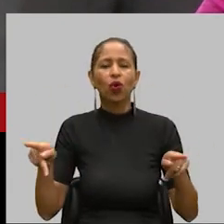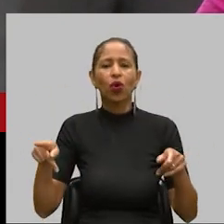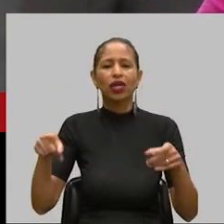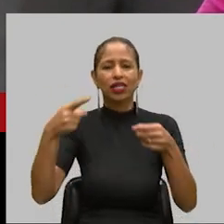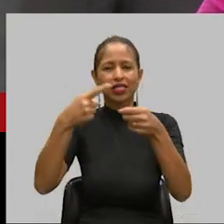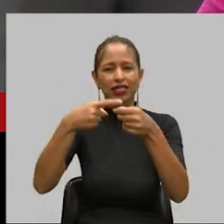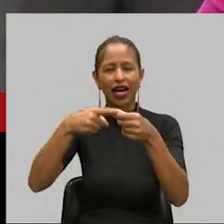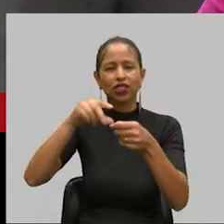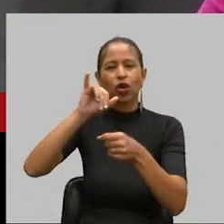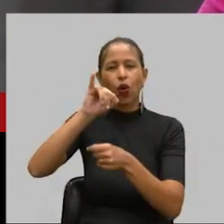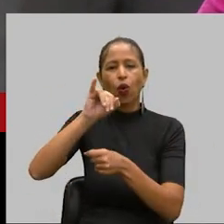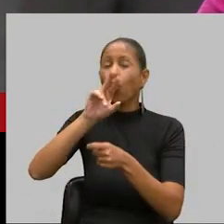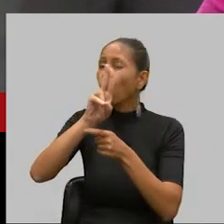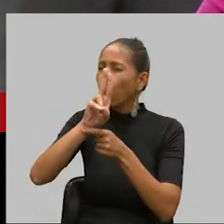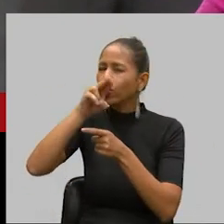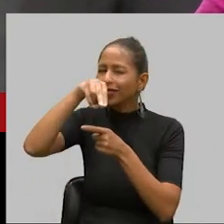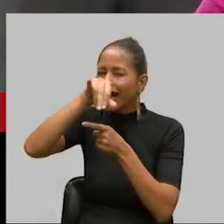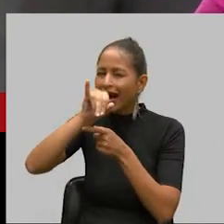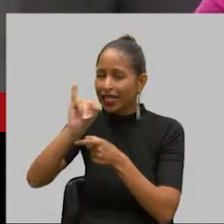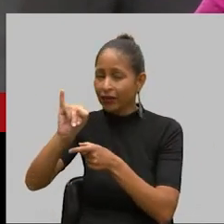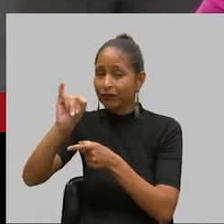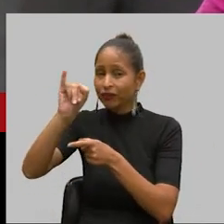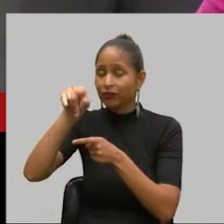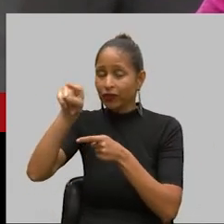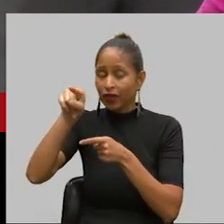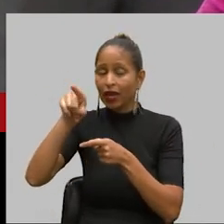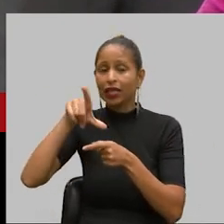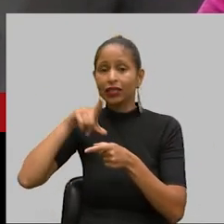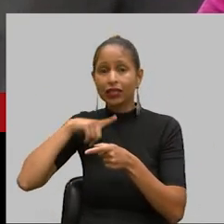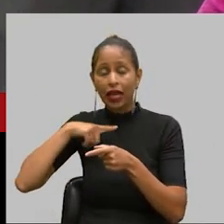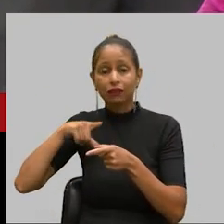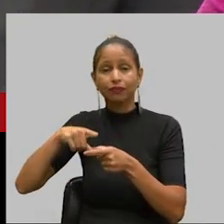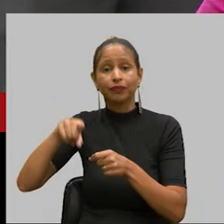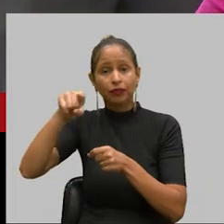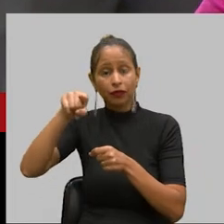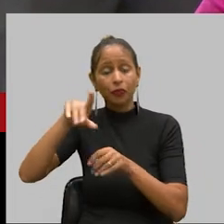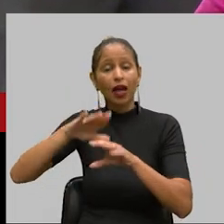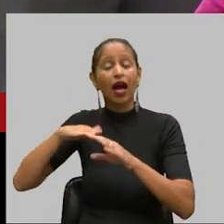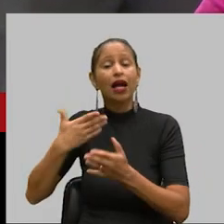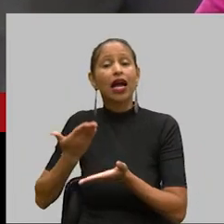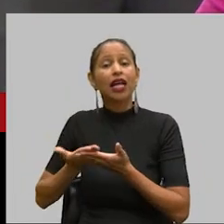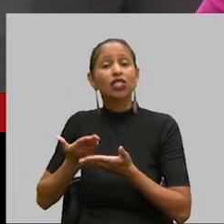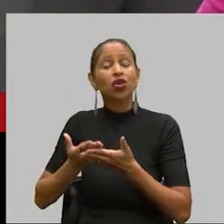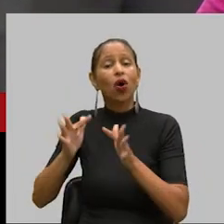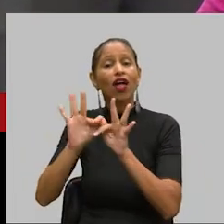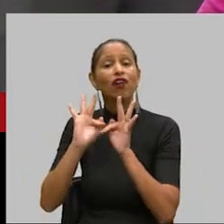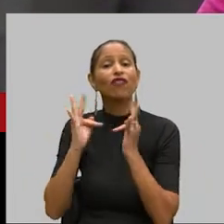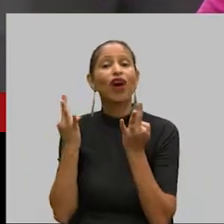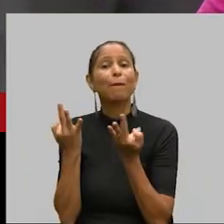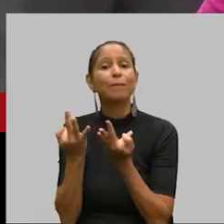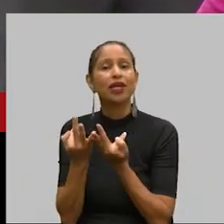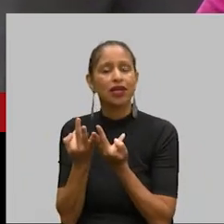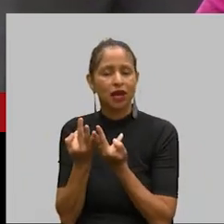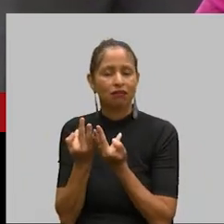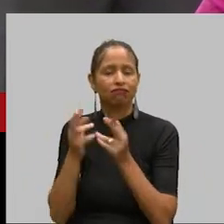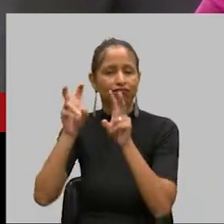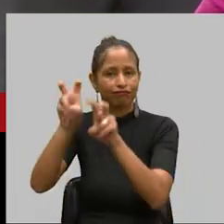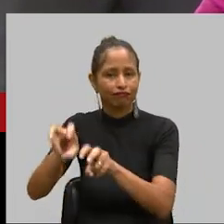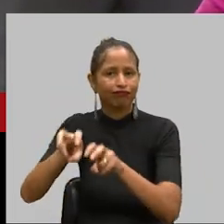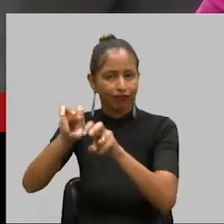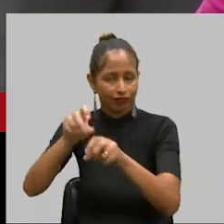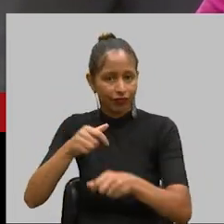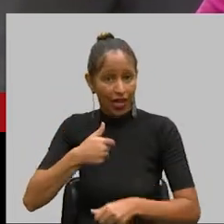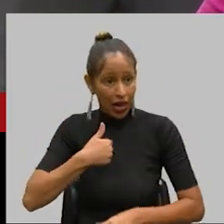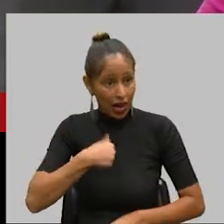Unaí né noroeste na qual está também a escola família Agrícola de natalândia e